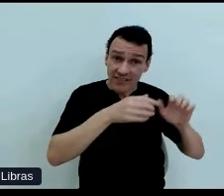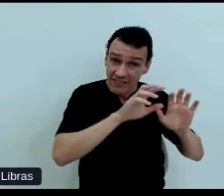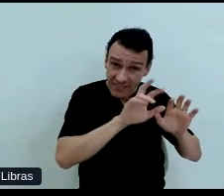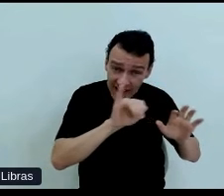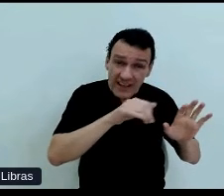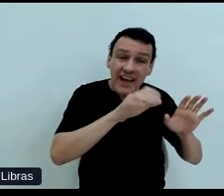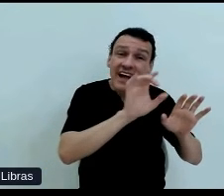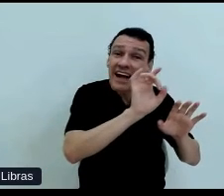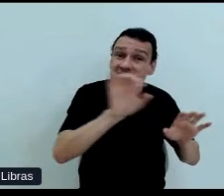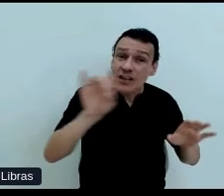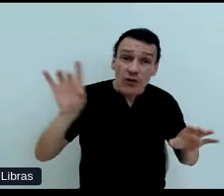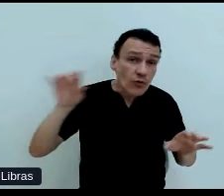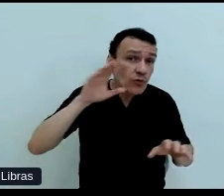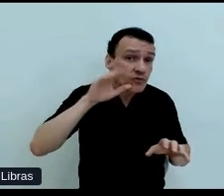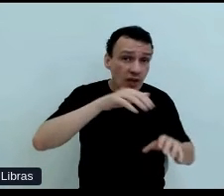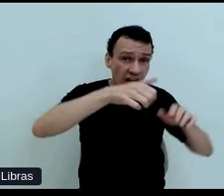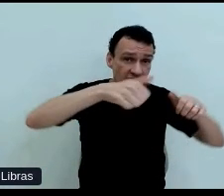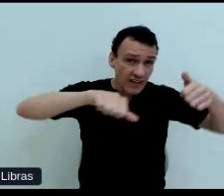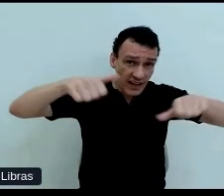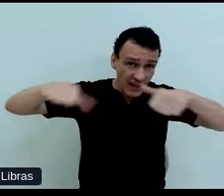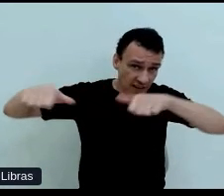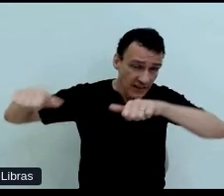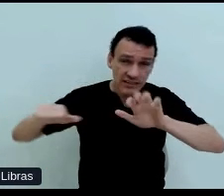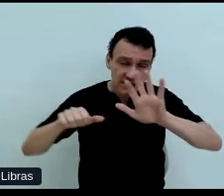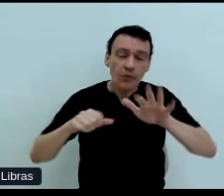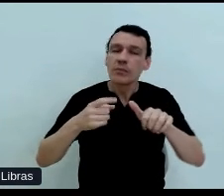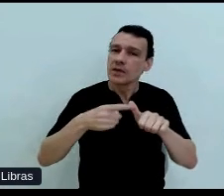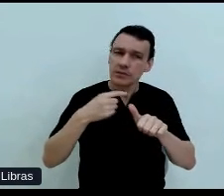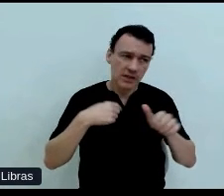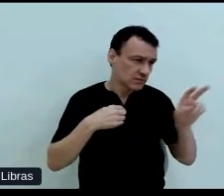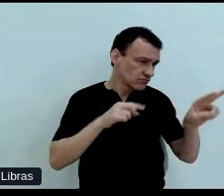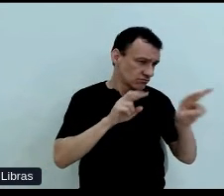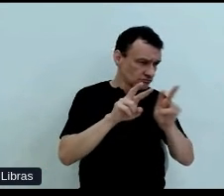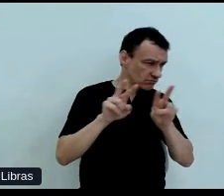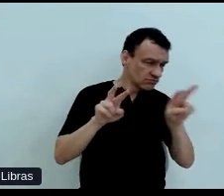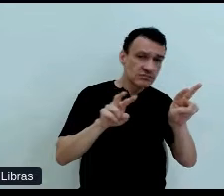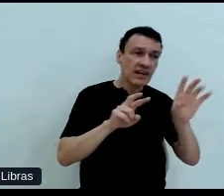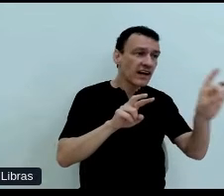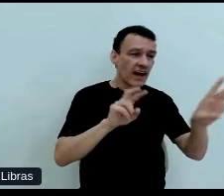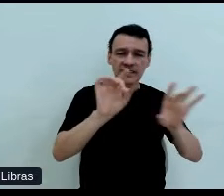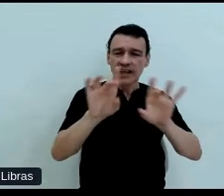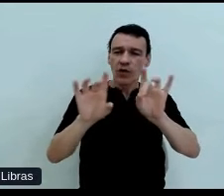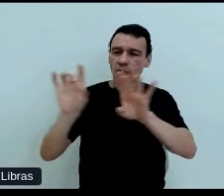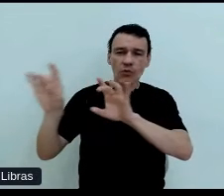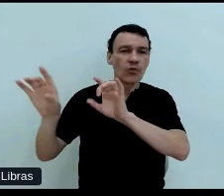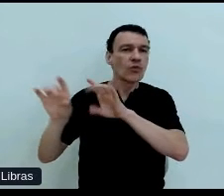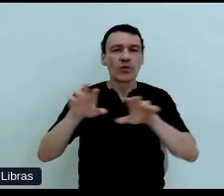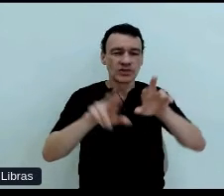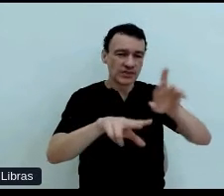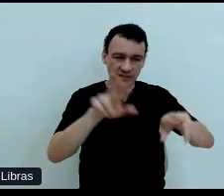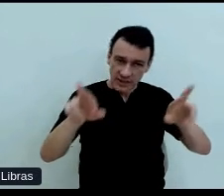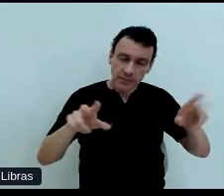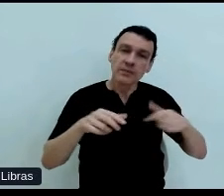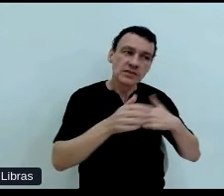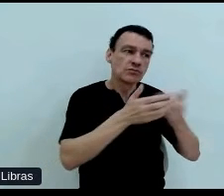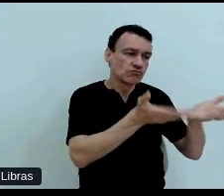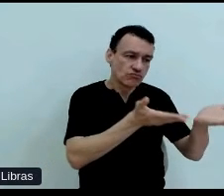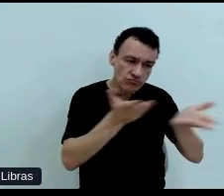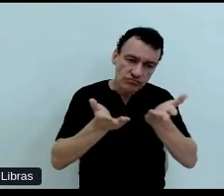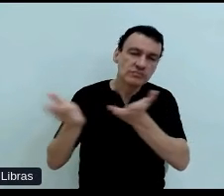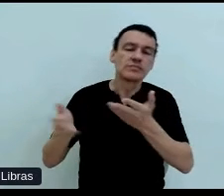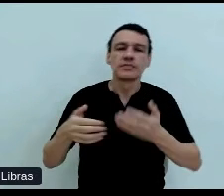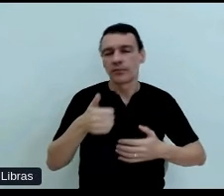emprego mesmo, já estou fazendo um favor. Então, precisamos corrigir essas imperfeições antes